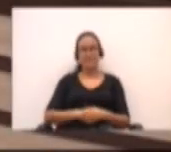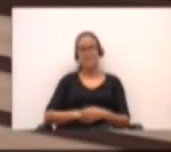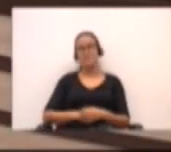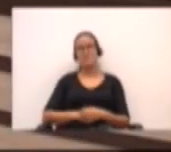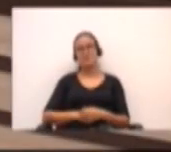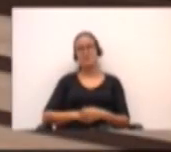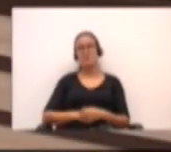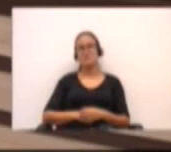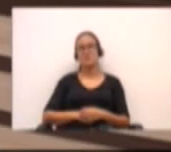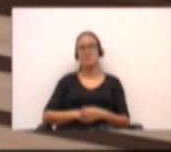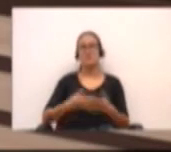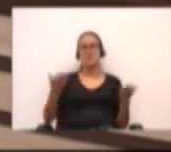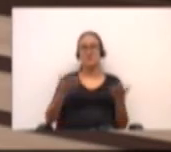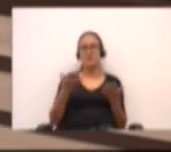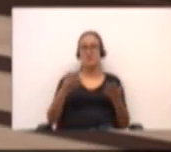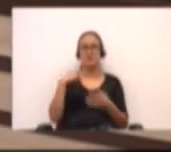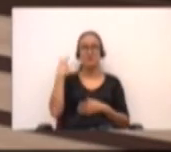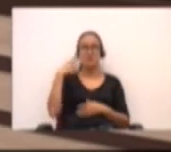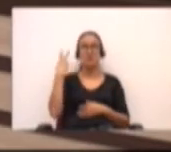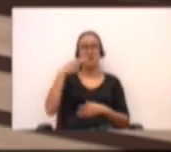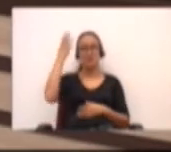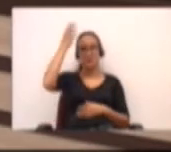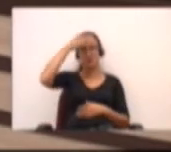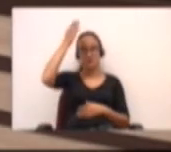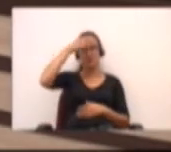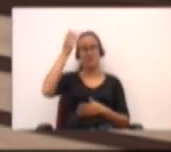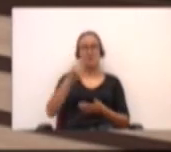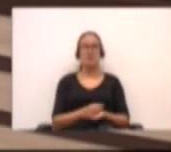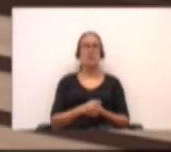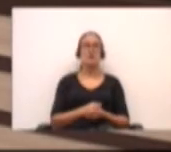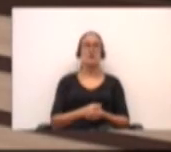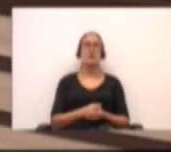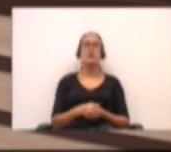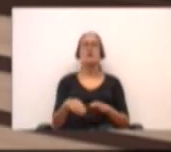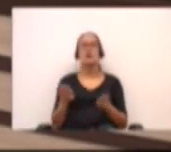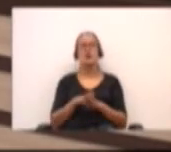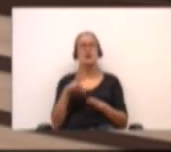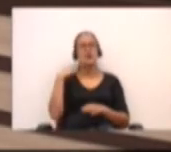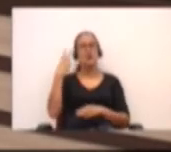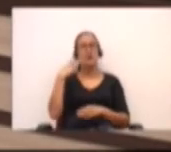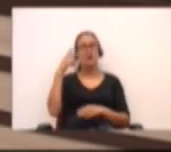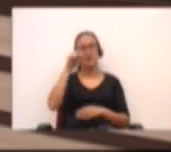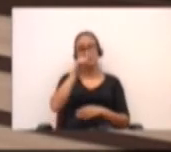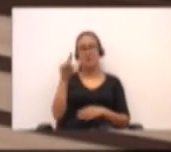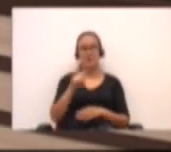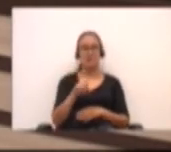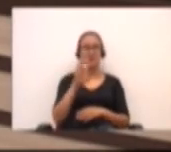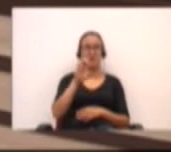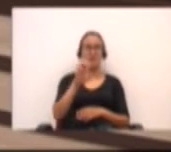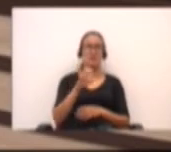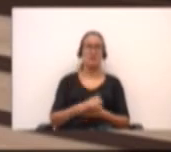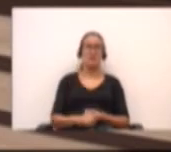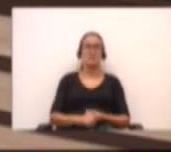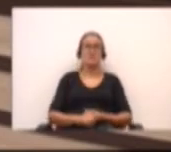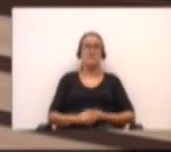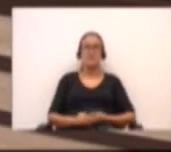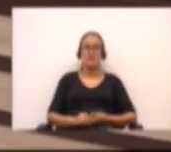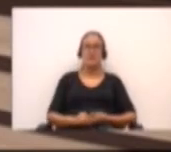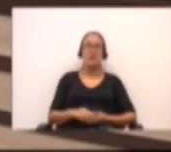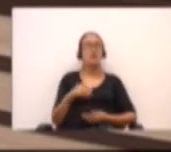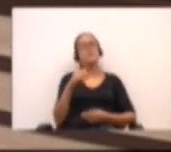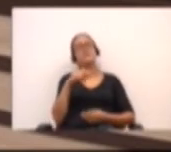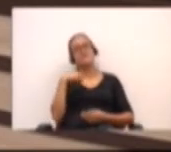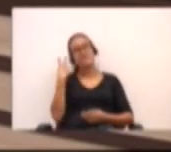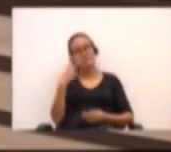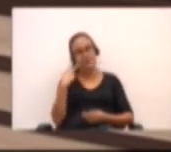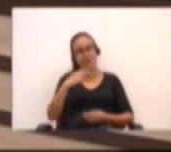Agora, eu convido a vereadora Érica Tanque e o vereador José Damix, aliás, o vereador